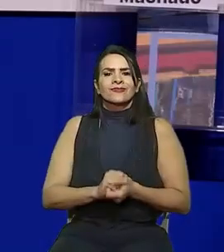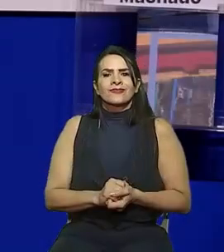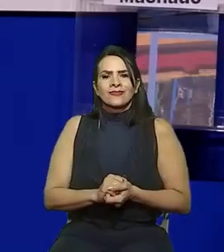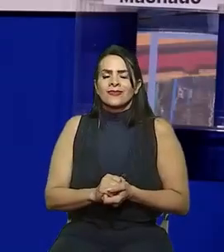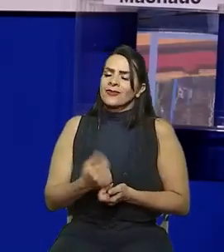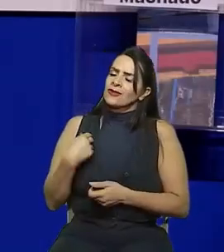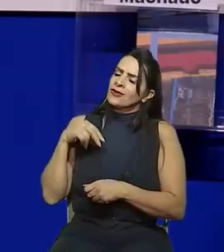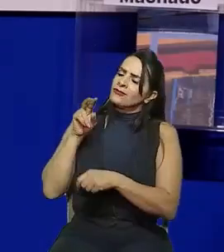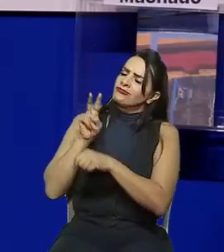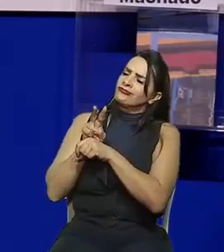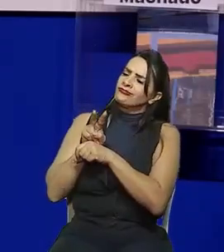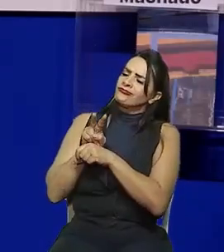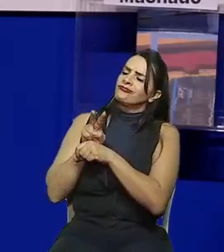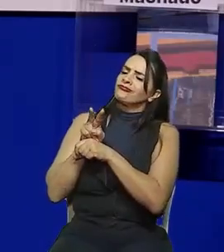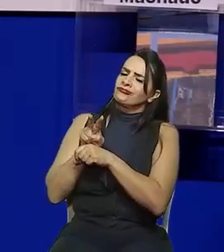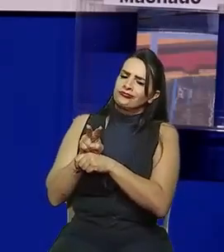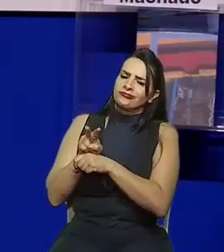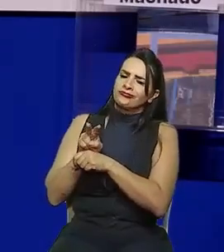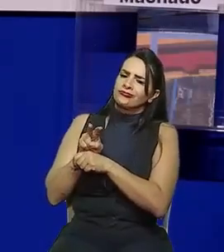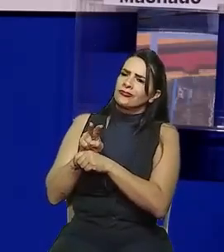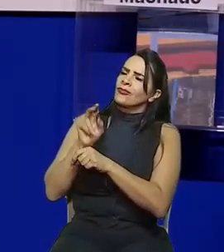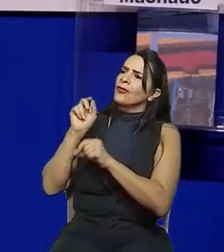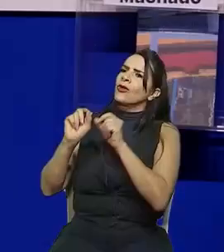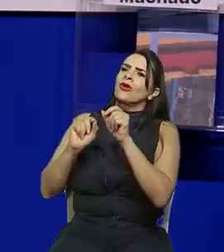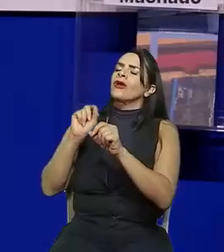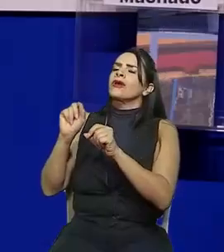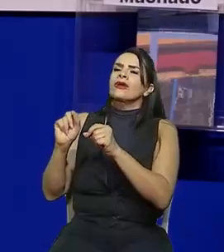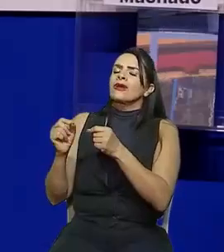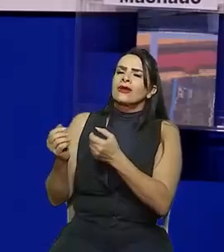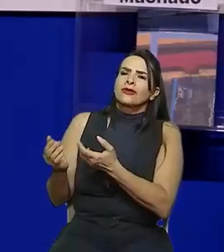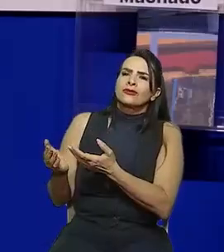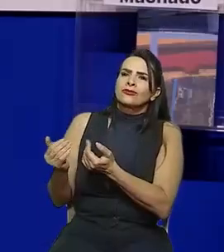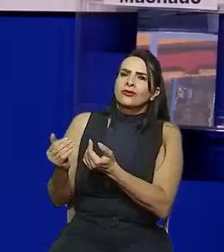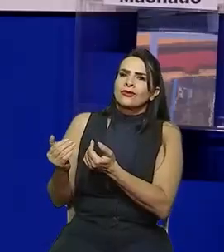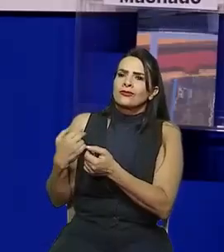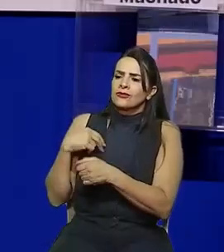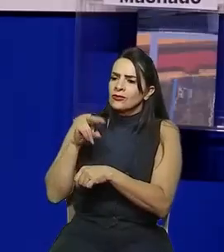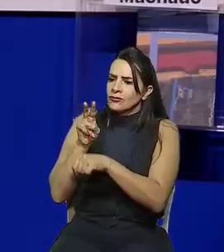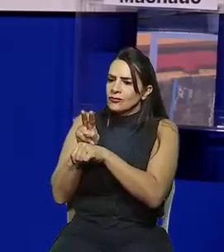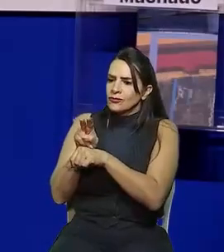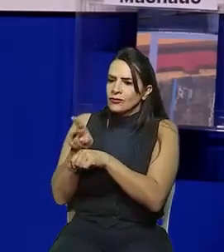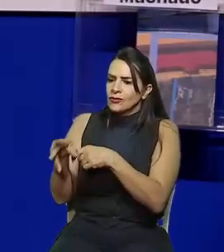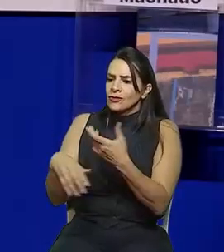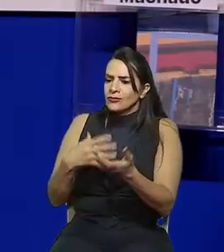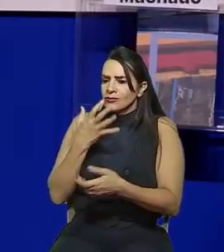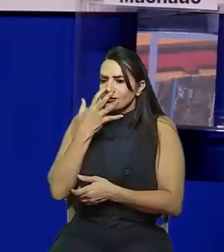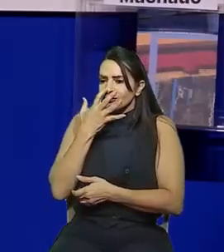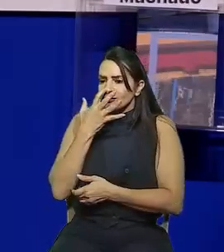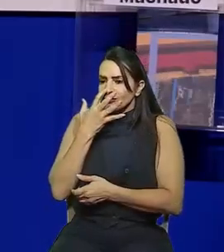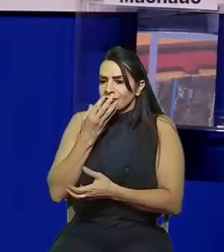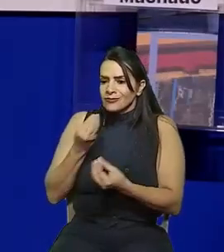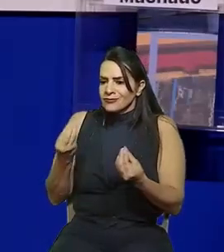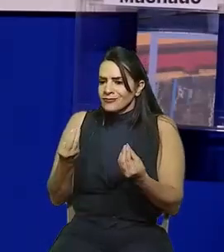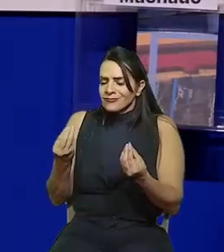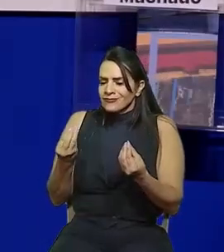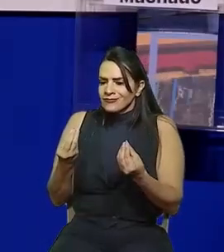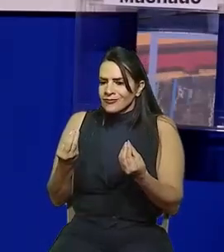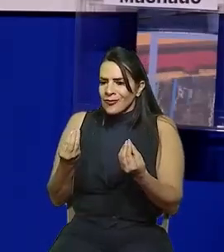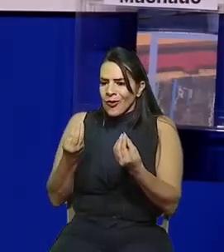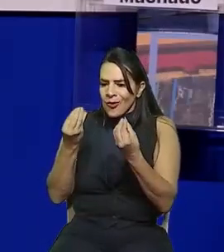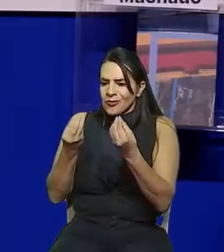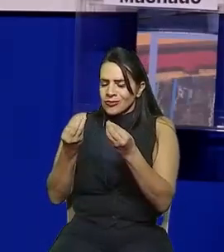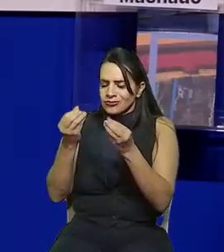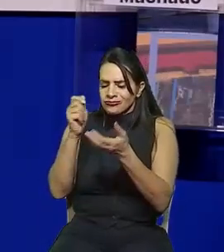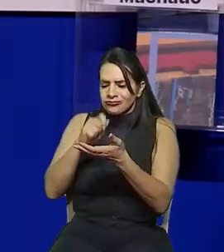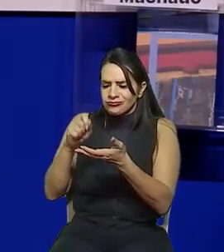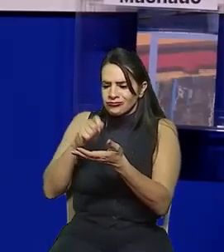E eu olhando, e ele olhou e falou, o que é, meu jovem? Eu falei, eu estou olhando o senhor e admiro muito. E admiro como é que o senhor